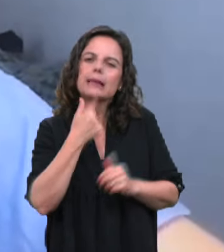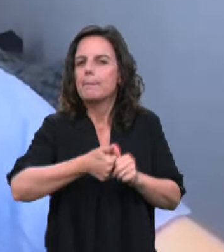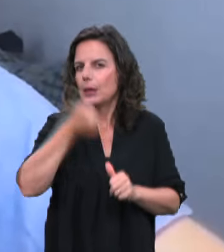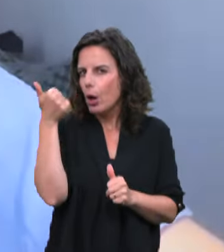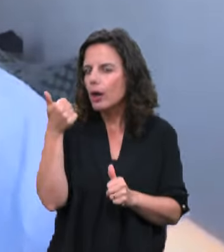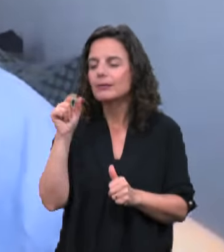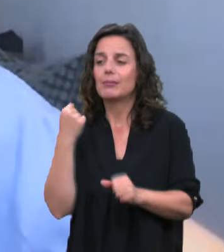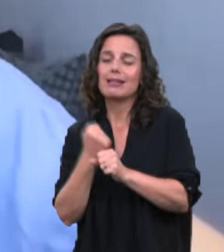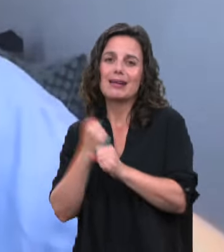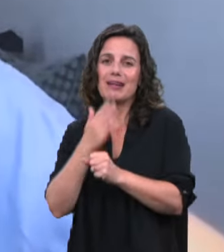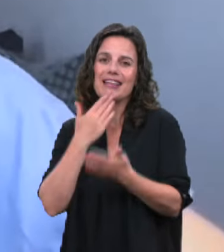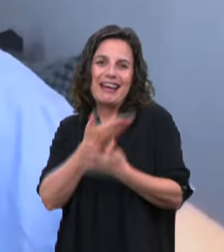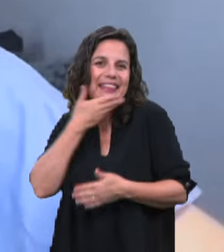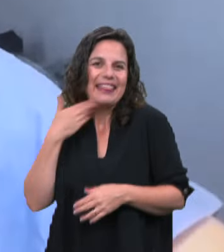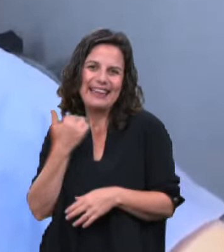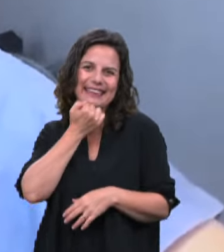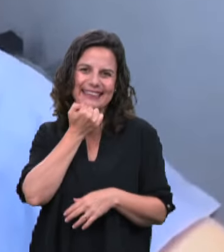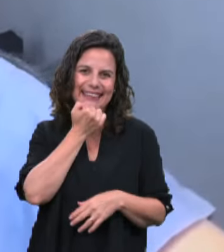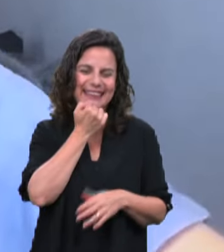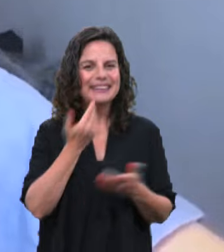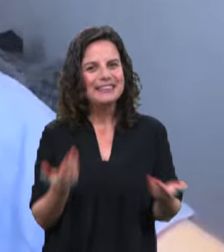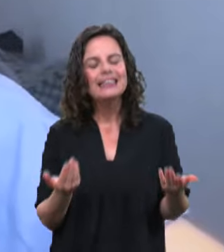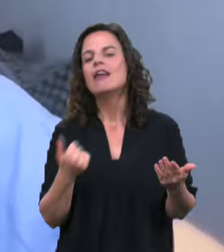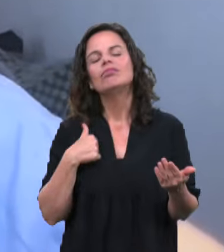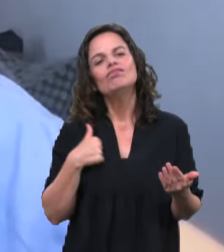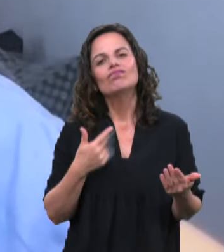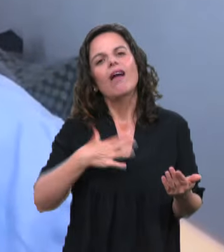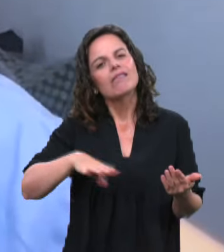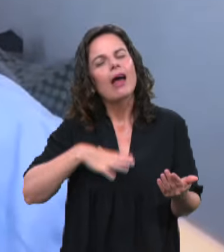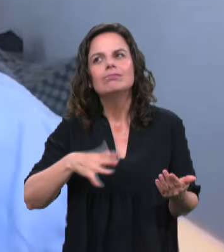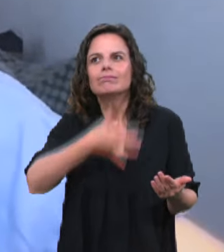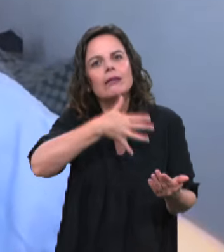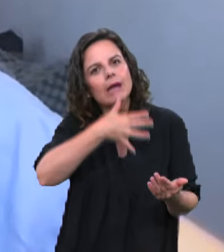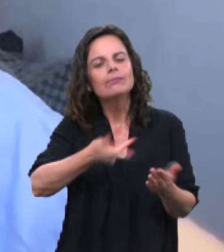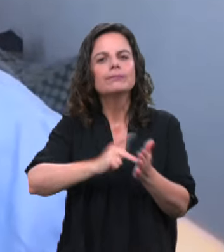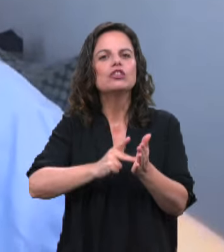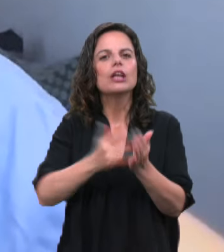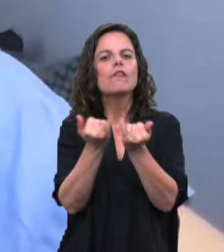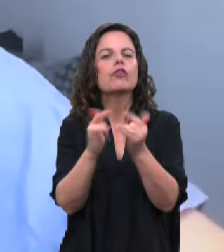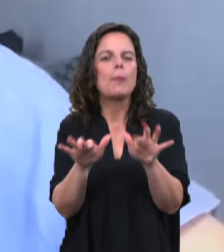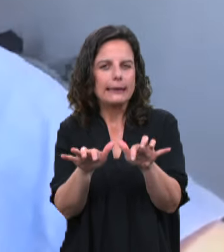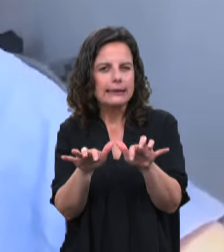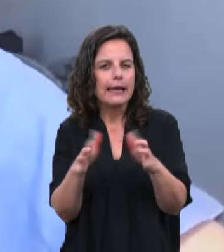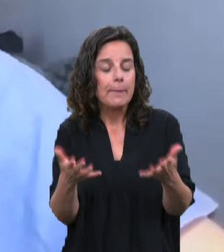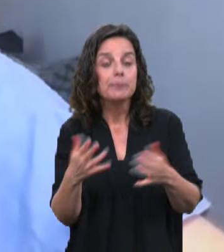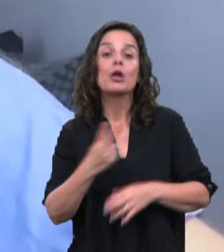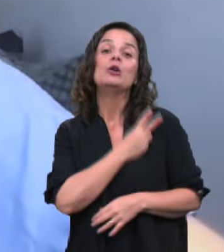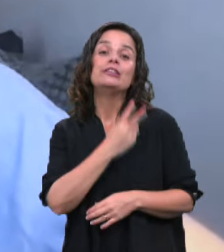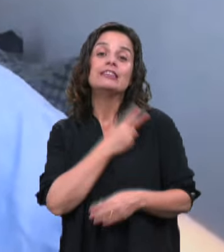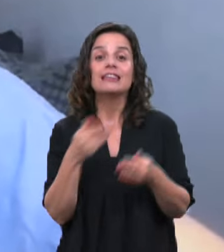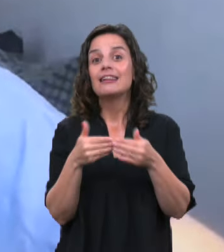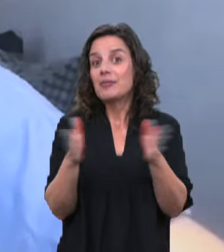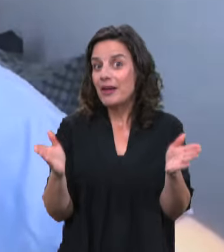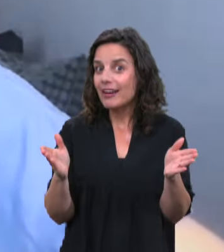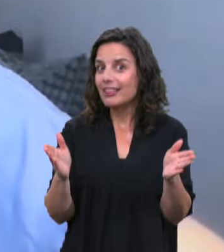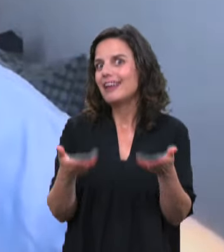trabalho de forma melhor. E então eu queria muito estudar engenharia informática. E a Universidade